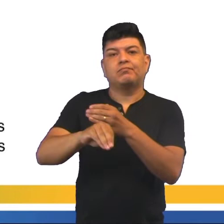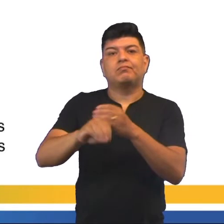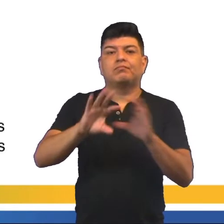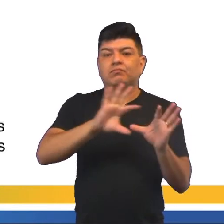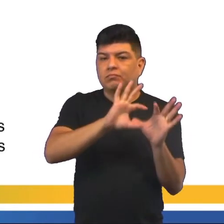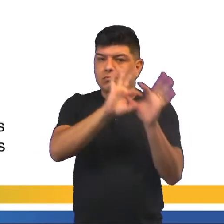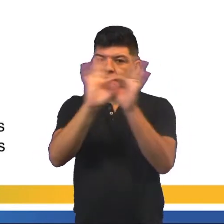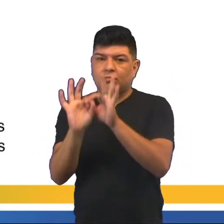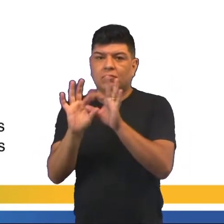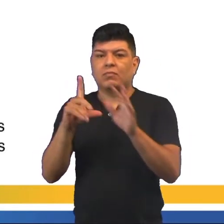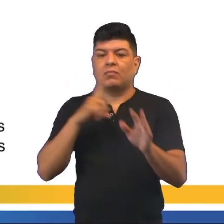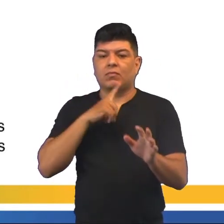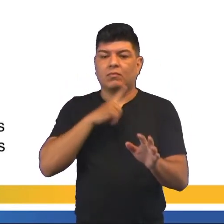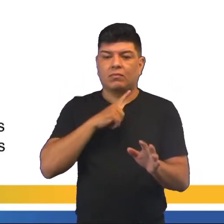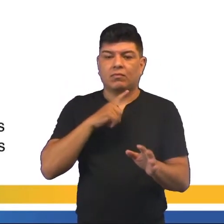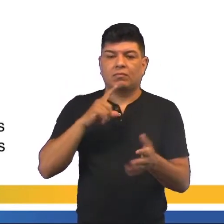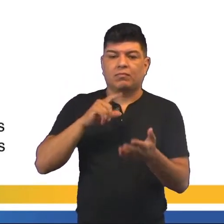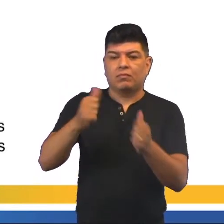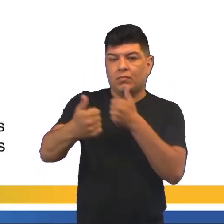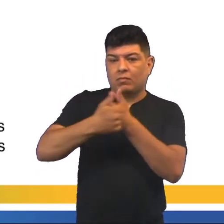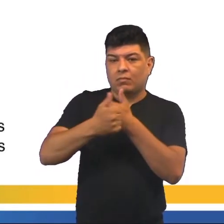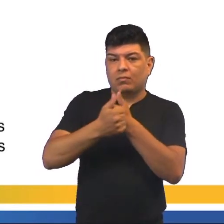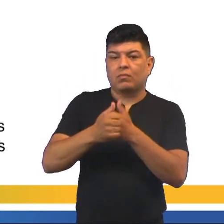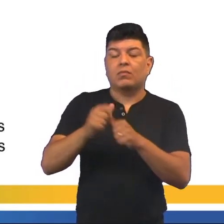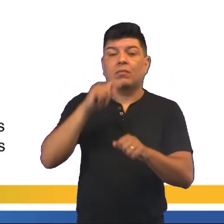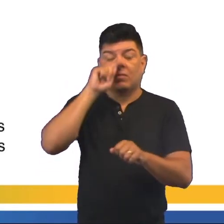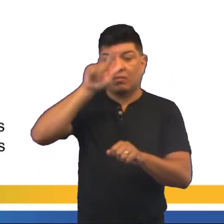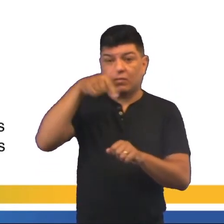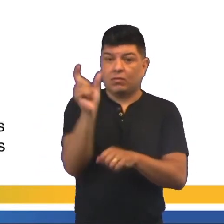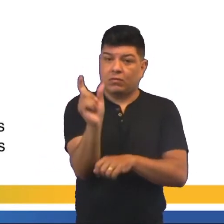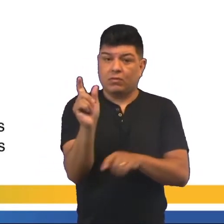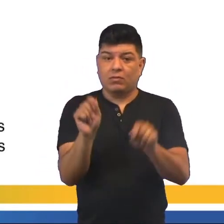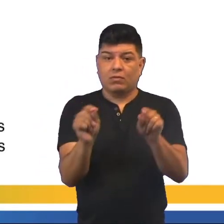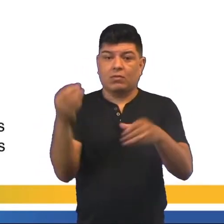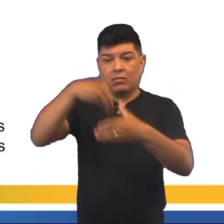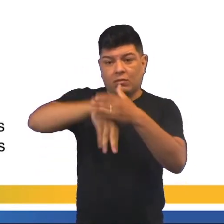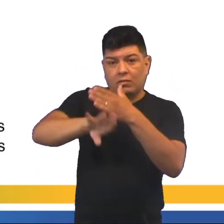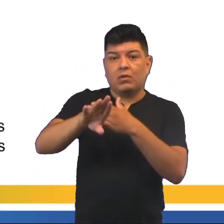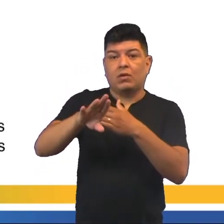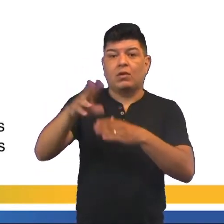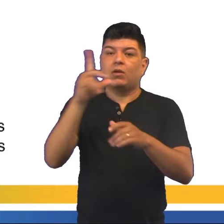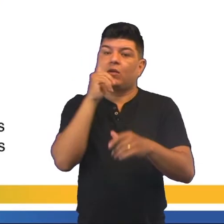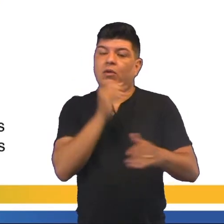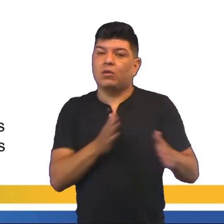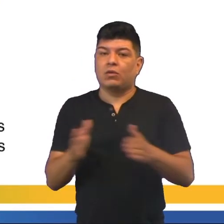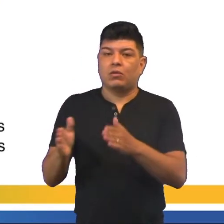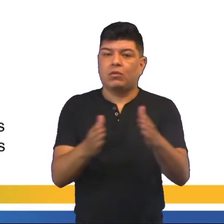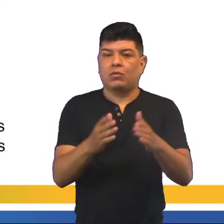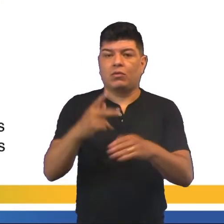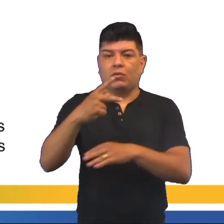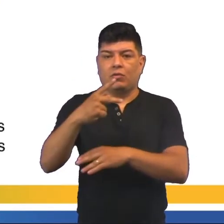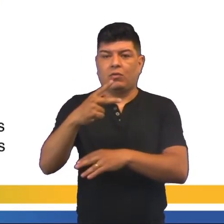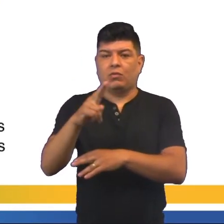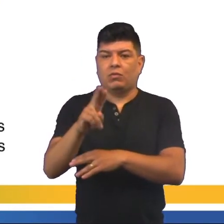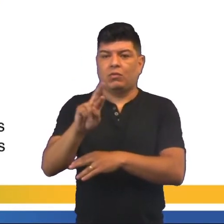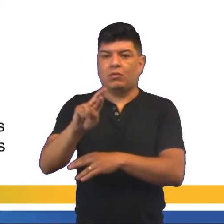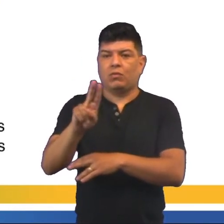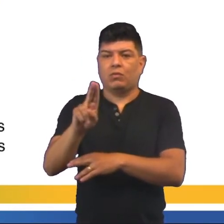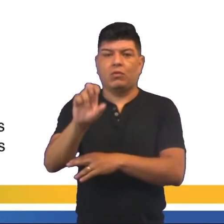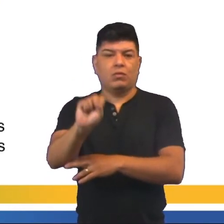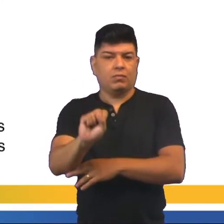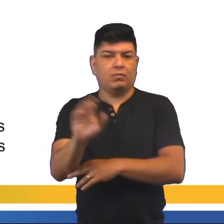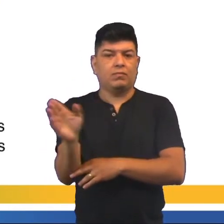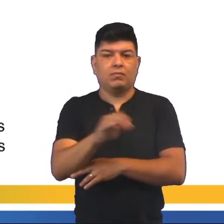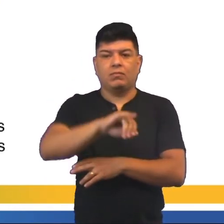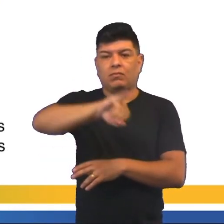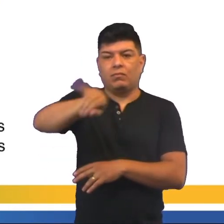configuração de afluente e subafluente. Em outras palavras, dentro do Rio Purus e dentro do Rio Acre Purus